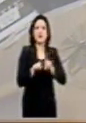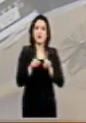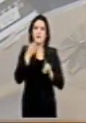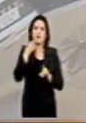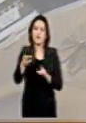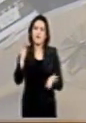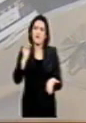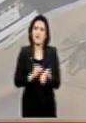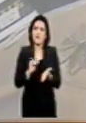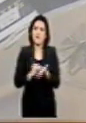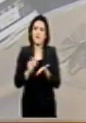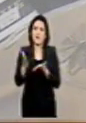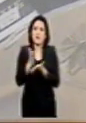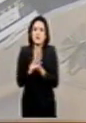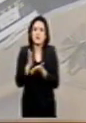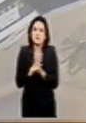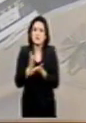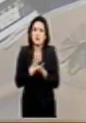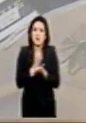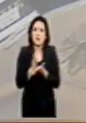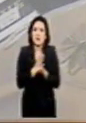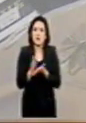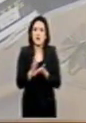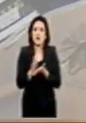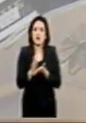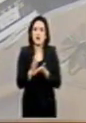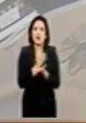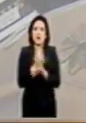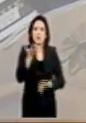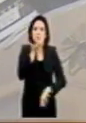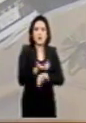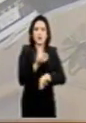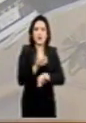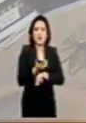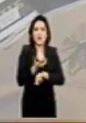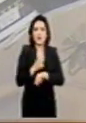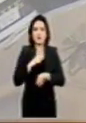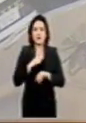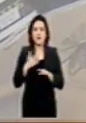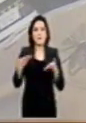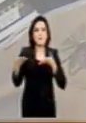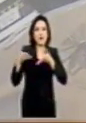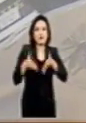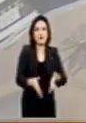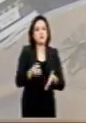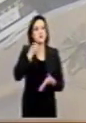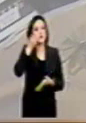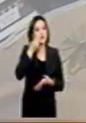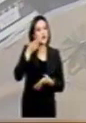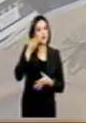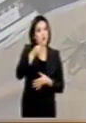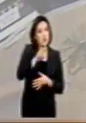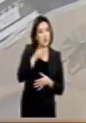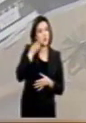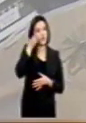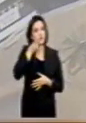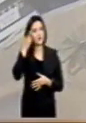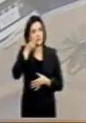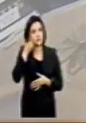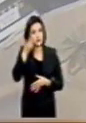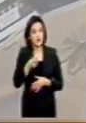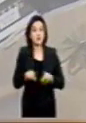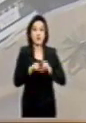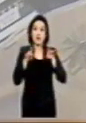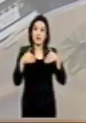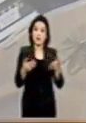elementos objetivos que indicassem eventual participação de parlamentar nos fatos apurados, de modo que nesse cenário, para o Ministério